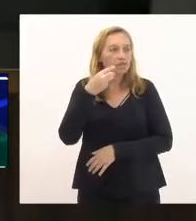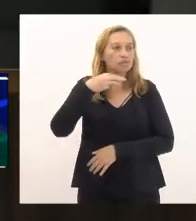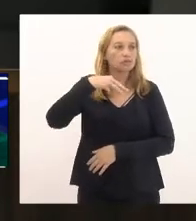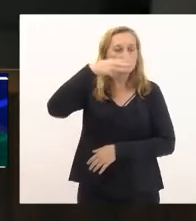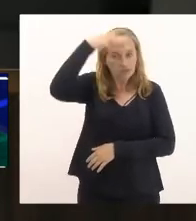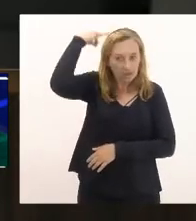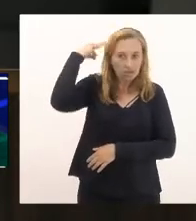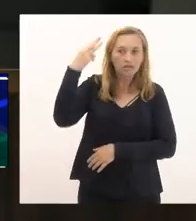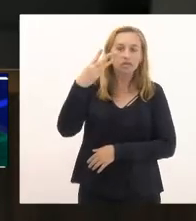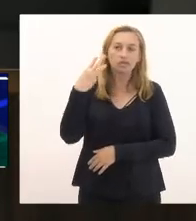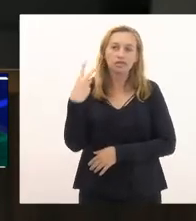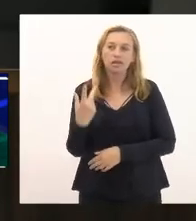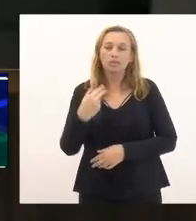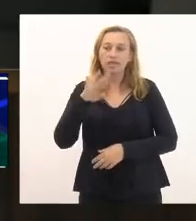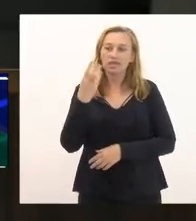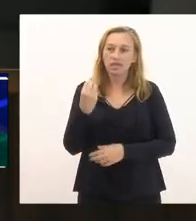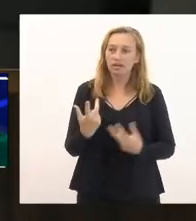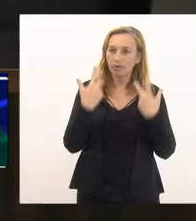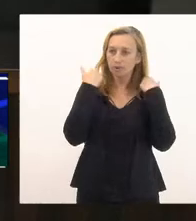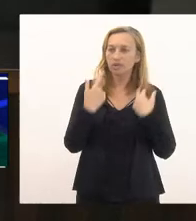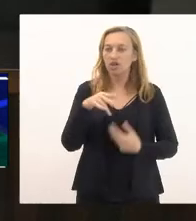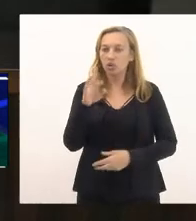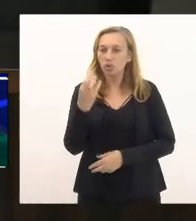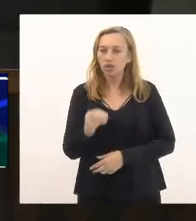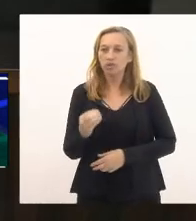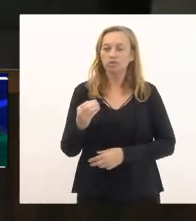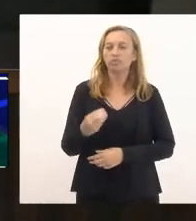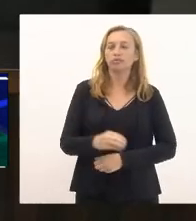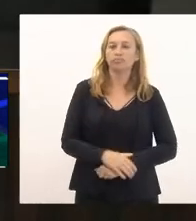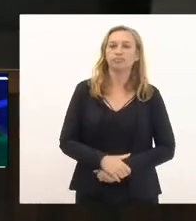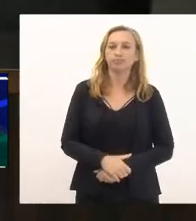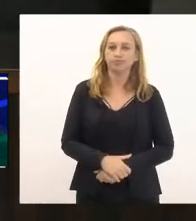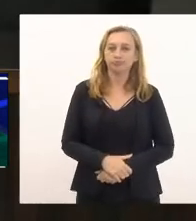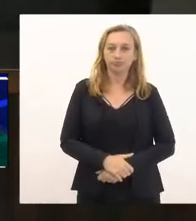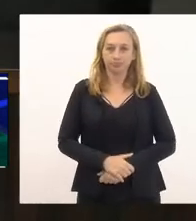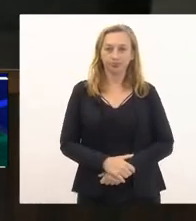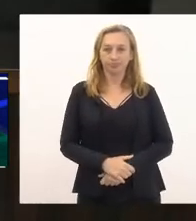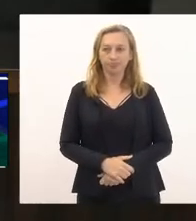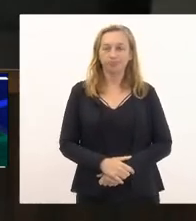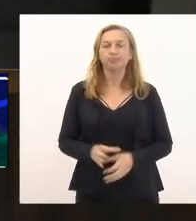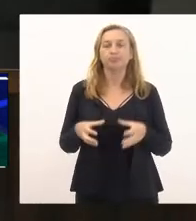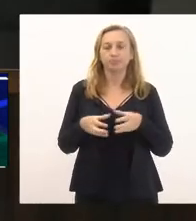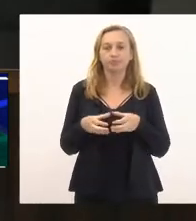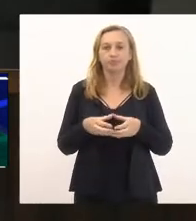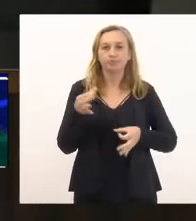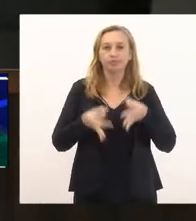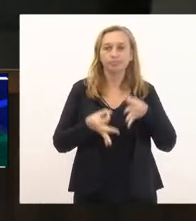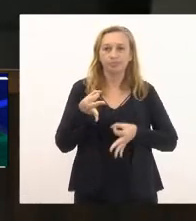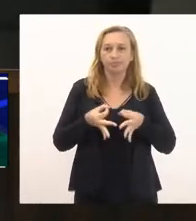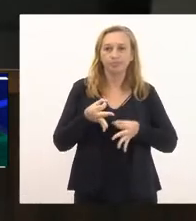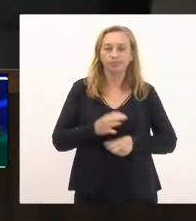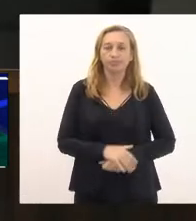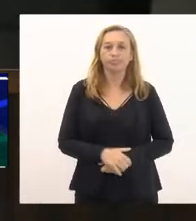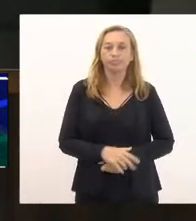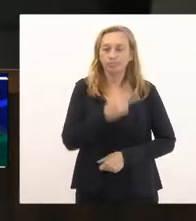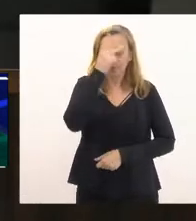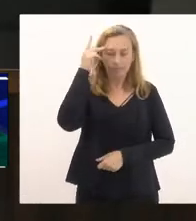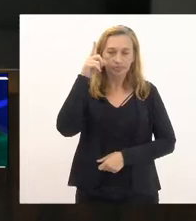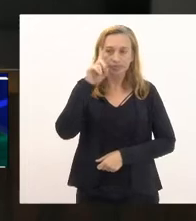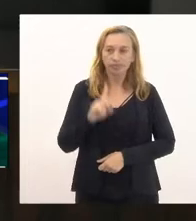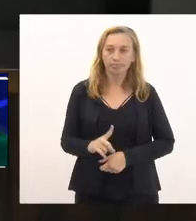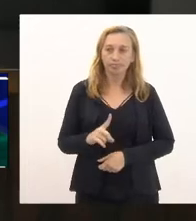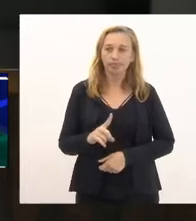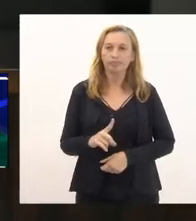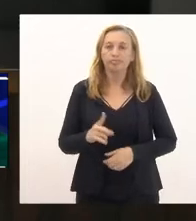Pacheco, Marcelo Cabeleireiro, Elton José, Eurico Júnior e Márcio Pacheco. Pendente de pareceres das comissões de Constituição e Justiça, pessoa com deficiência,